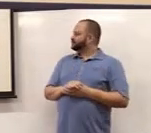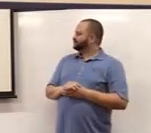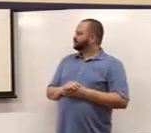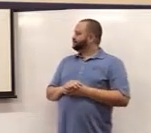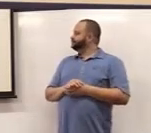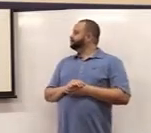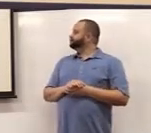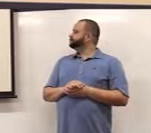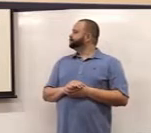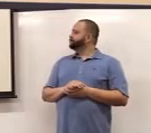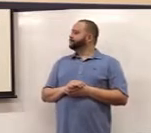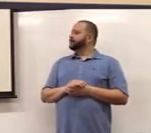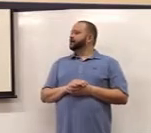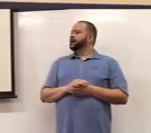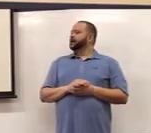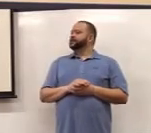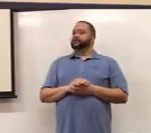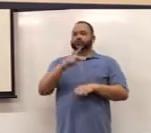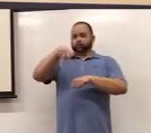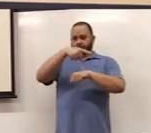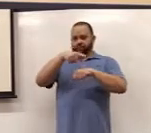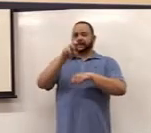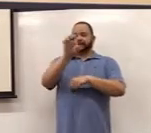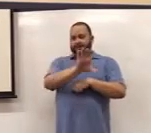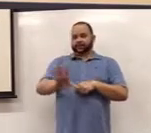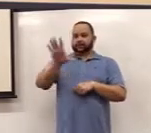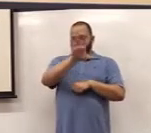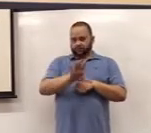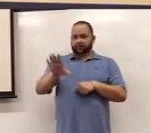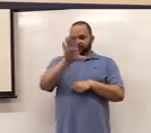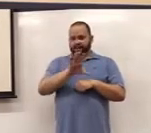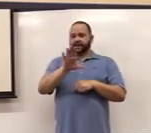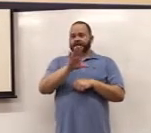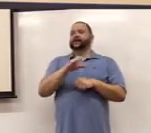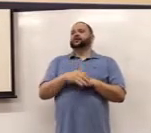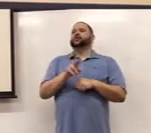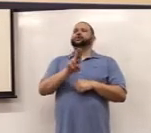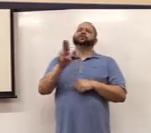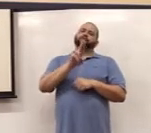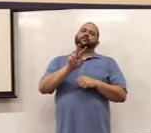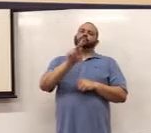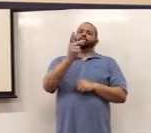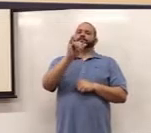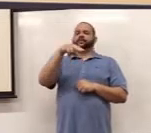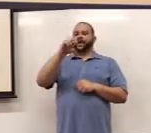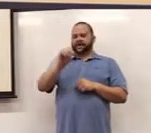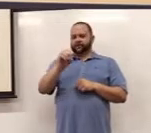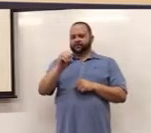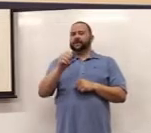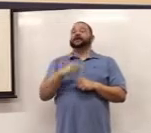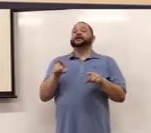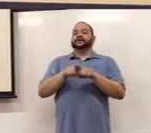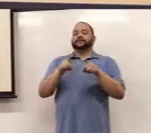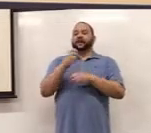Provavelmente não. Bom, a União Europeia ainda usa a nona sinfonia, né? O coro da nona sinfonia, como hino, né? E durante